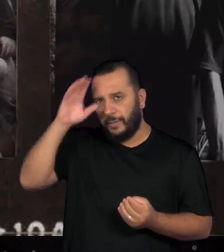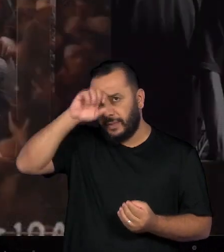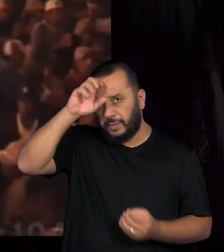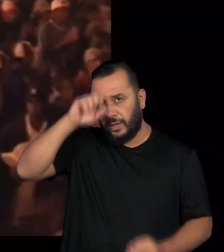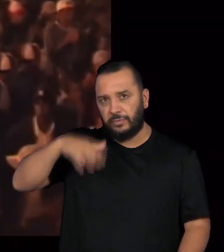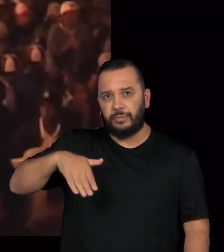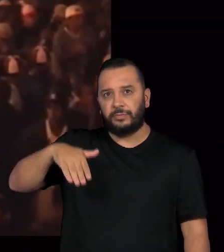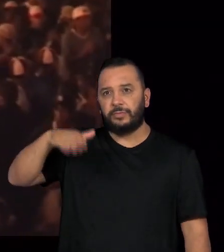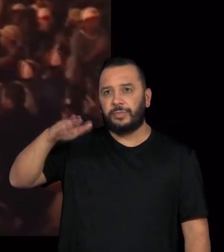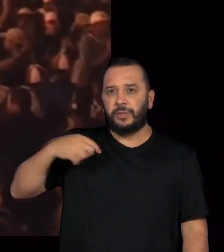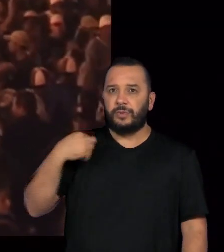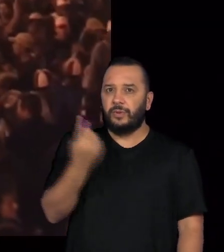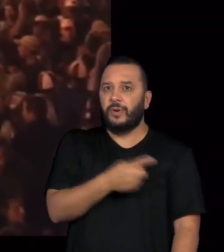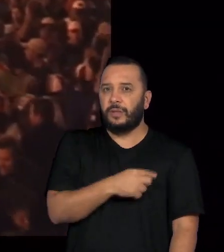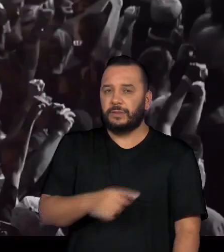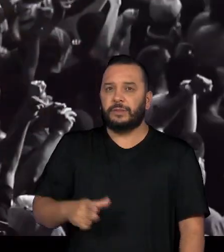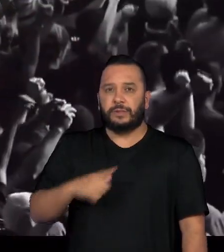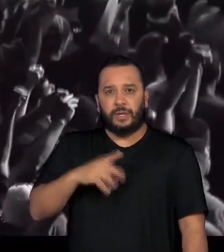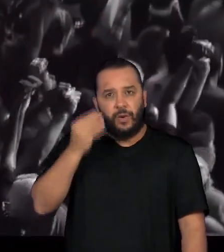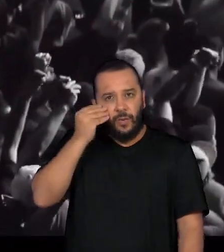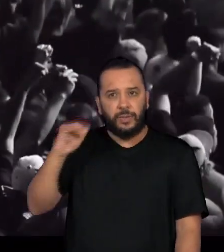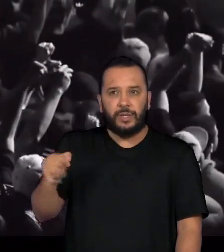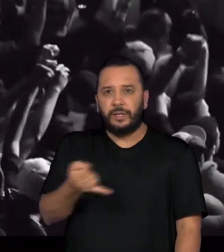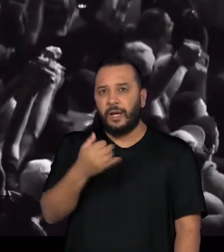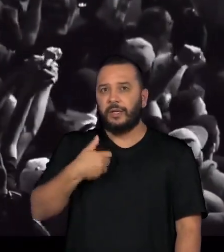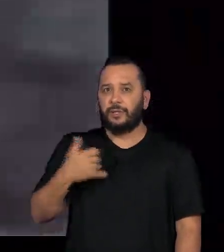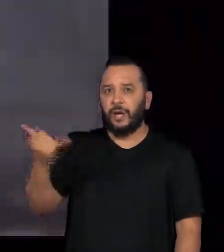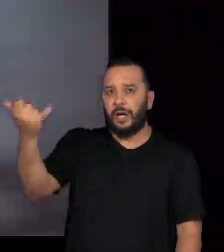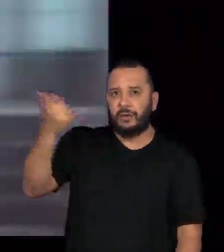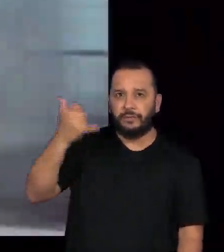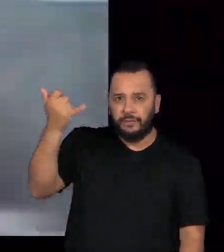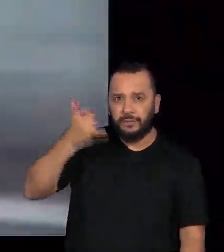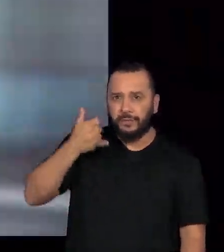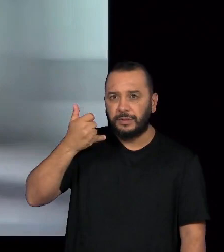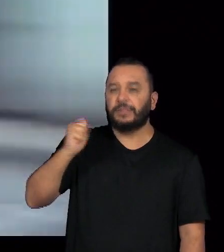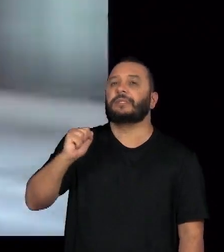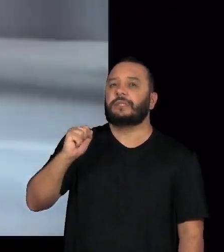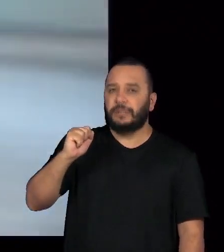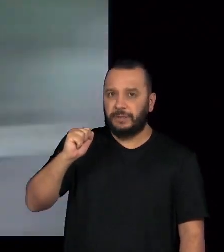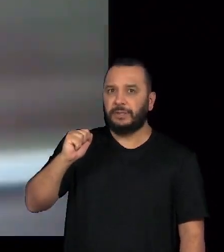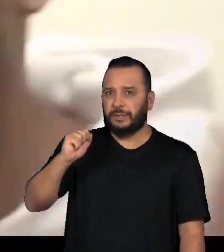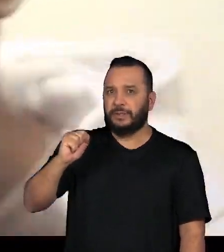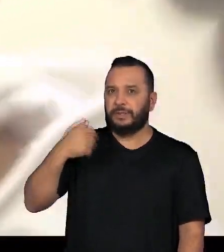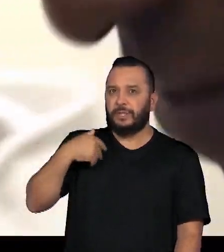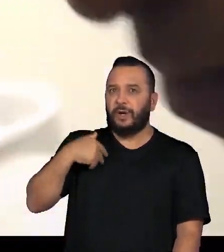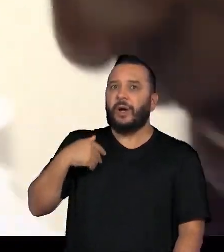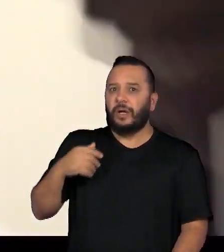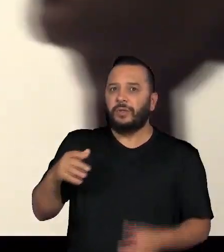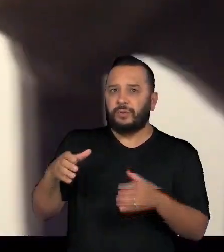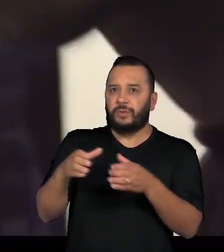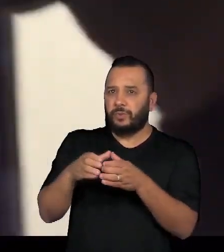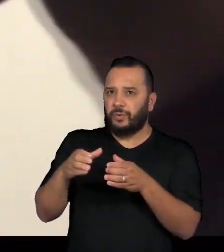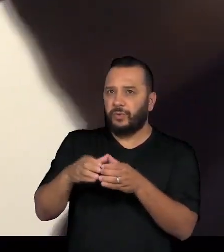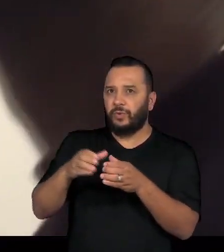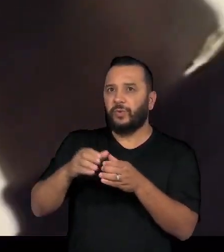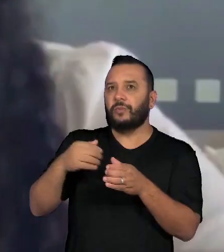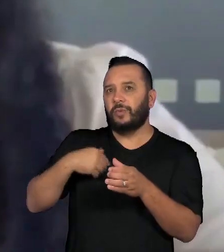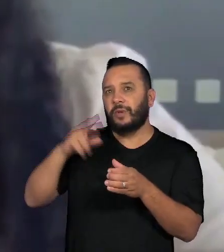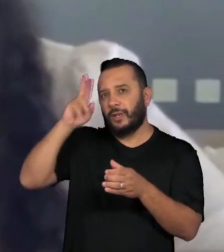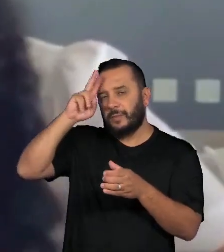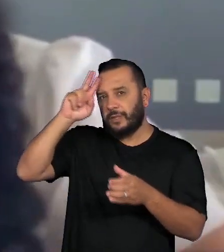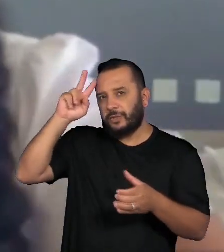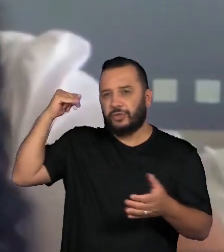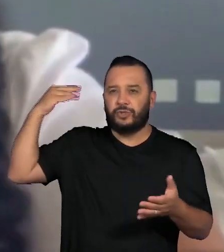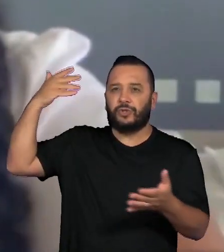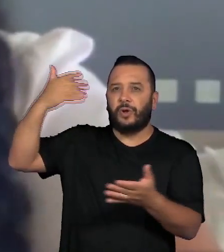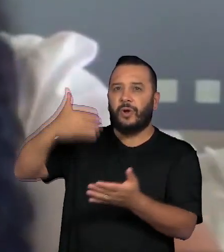né? A gente tem essa oportunidade de ouvir eles, né, cara? Eu acho que a gente fala tanto sobre essa importância da gente ser narrador da nossa própria história, que eu acho que